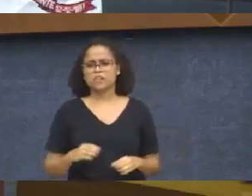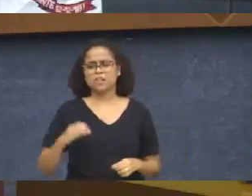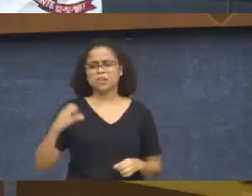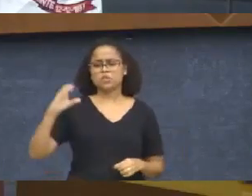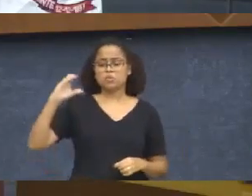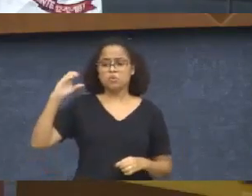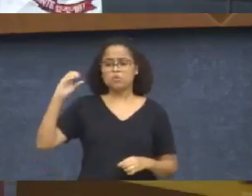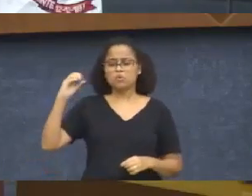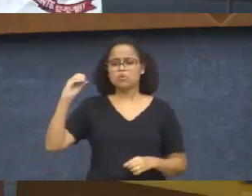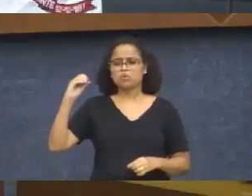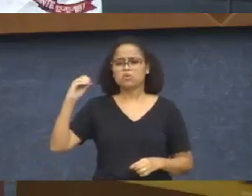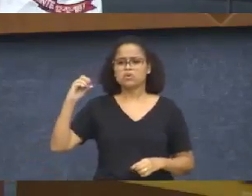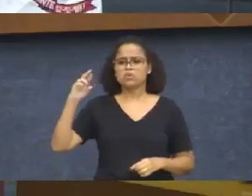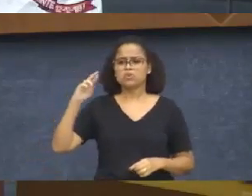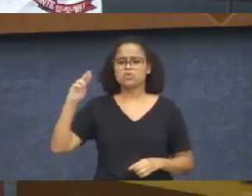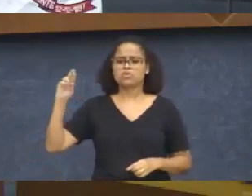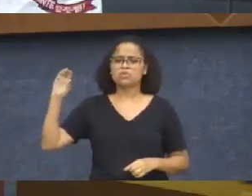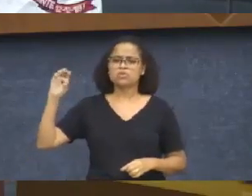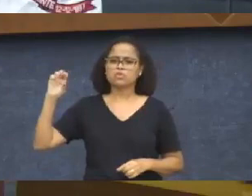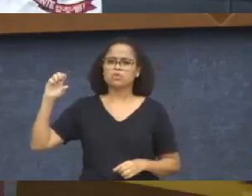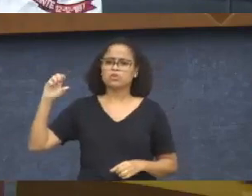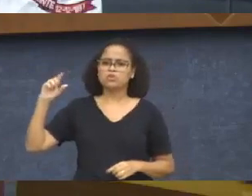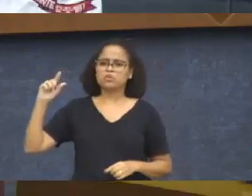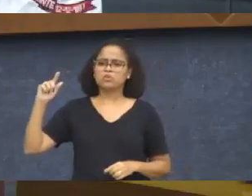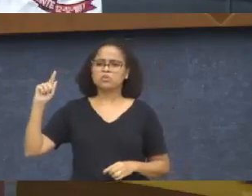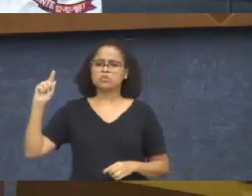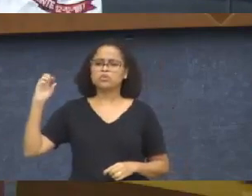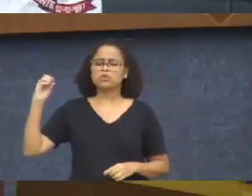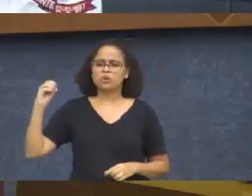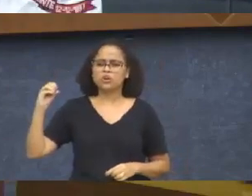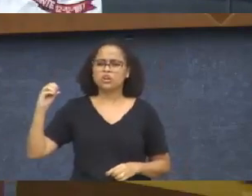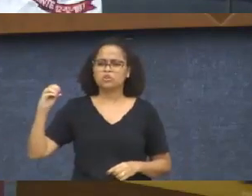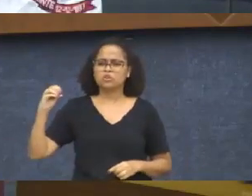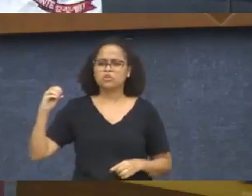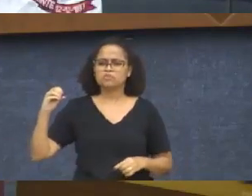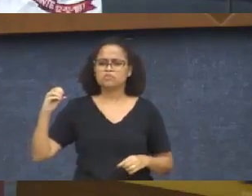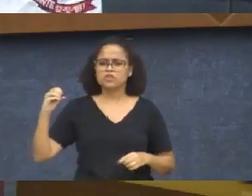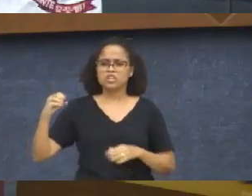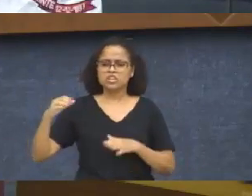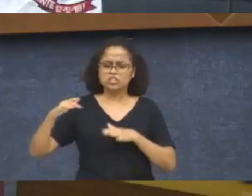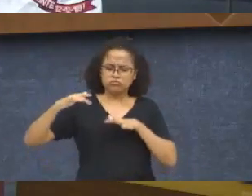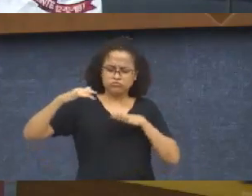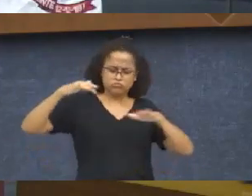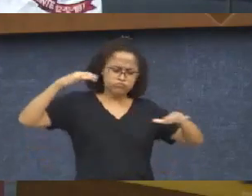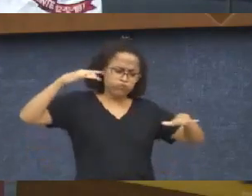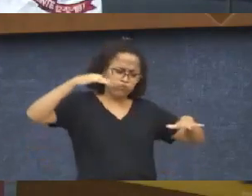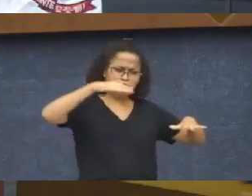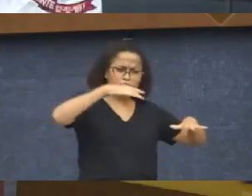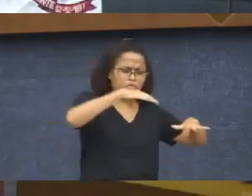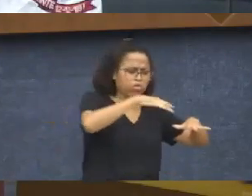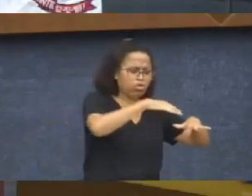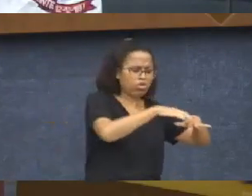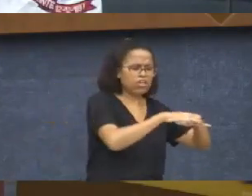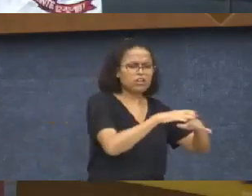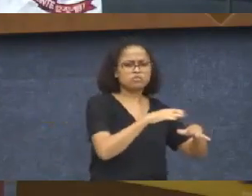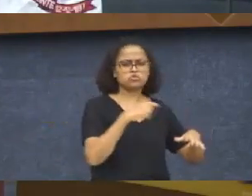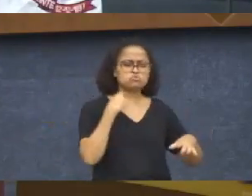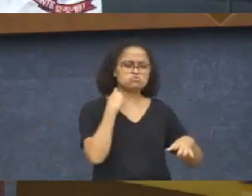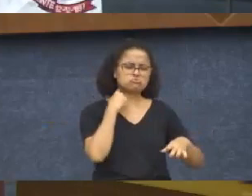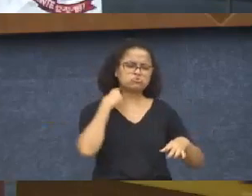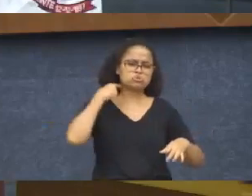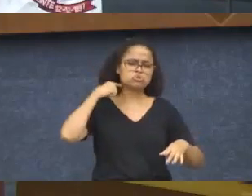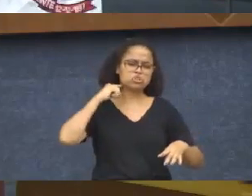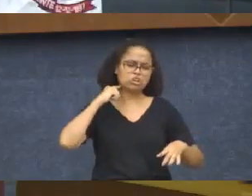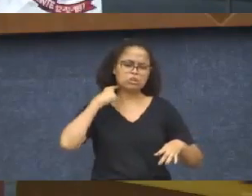e do Sarandi, e que são os córregos que estão trazendo a maior parte dos problemas para a Lagoa da Pampulha. Então, fica o convite, nesse